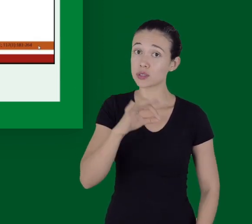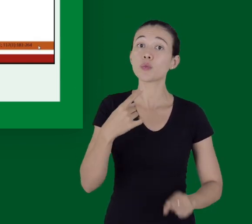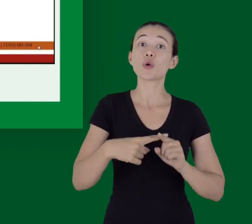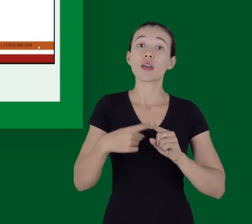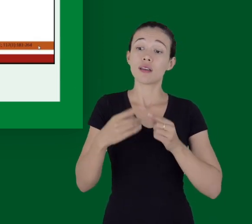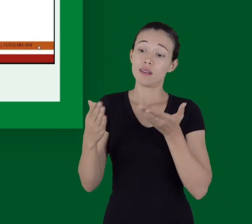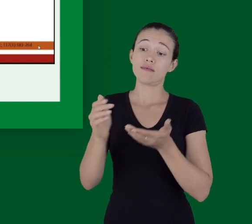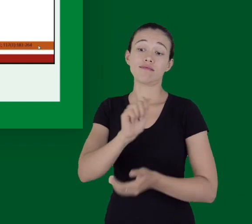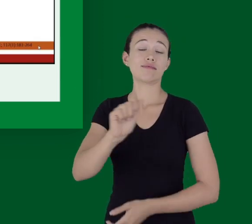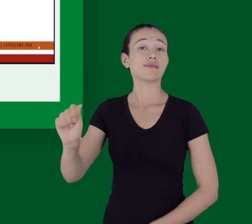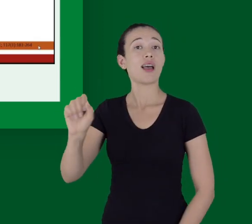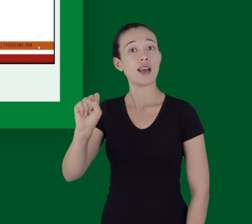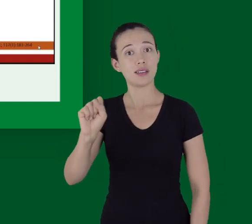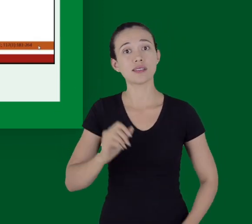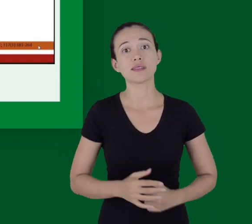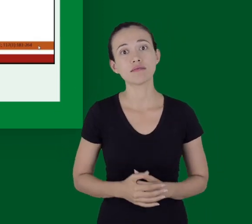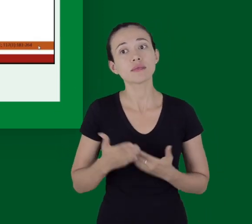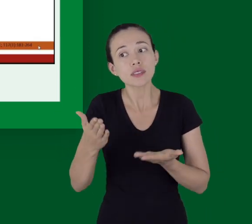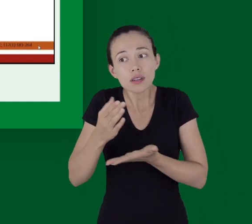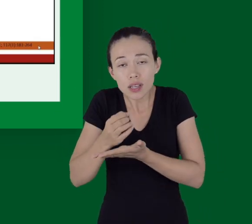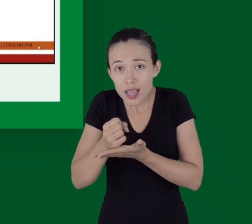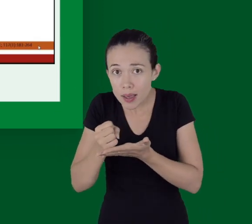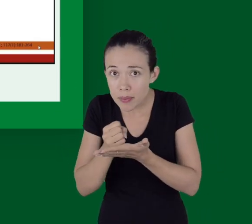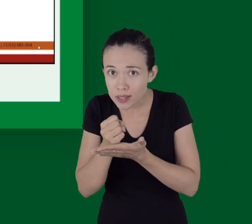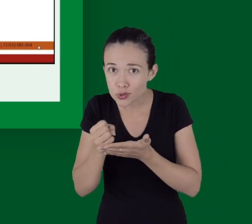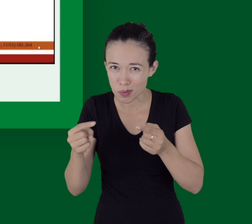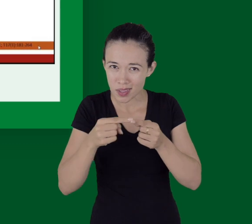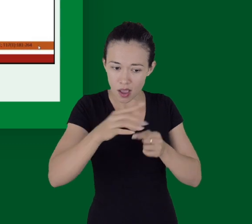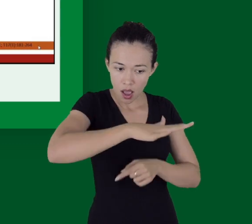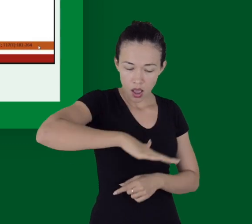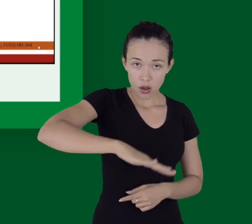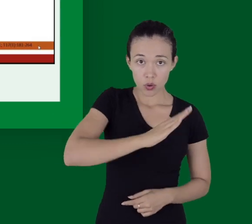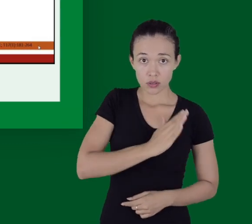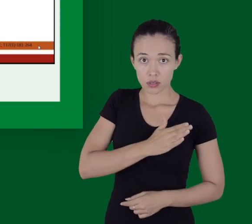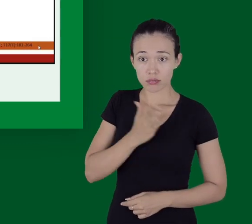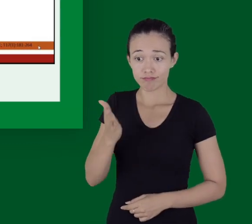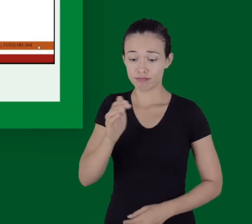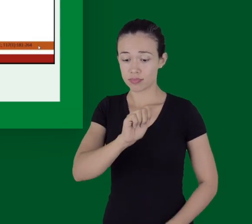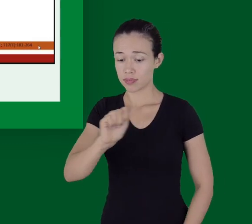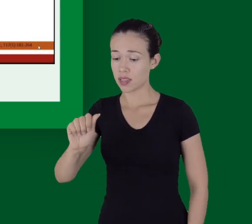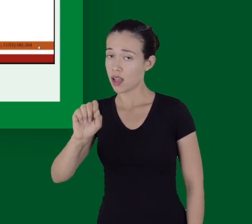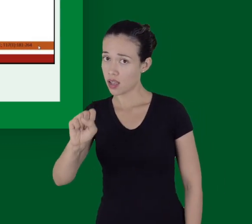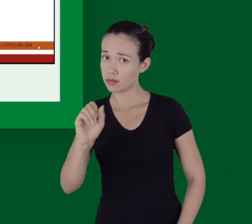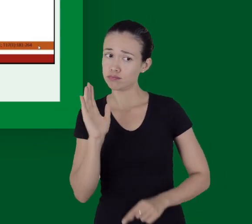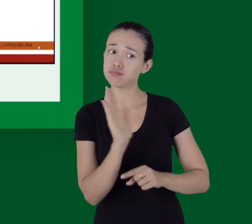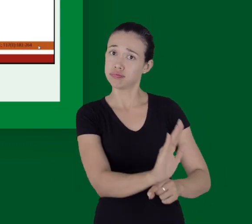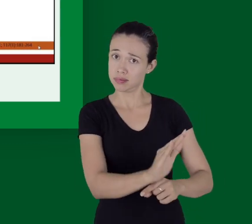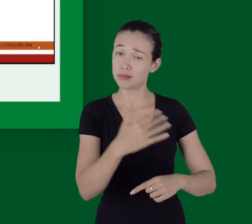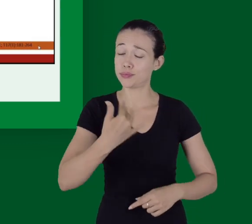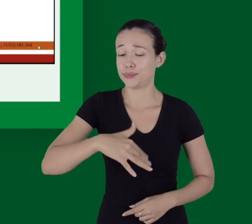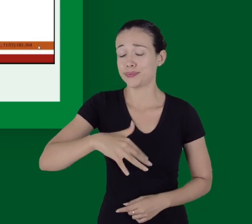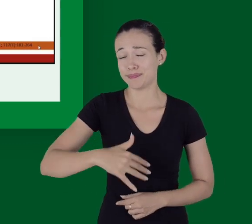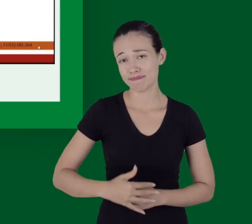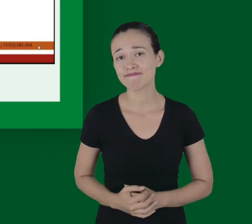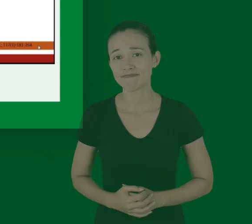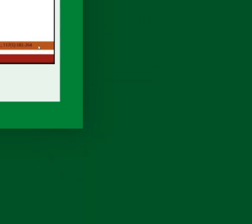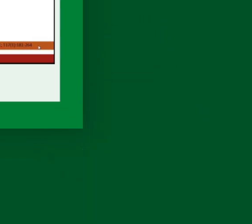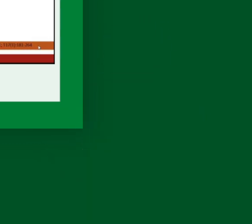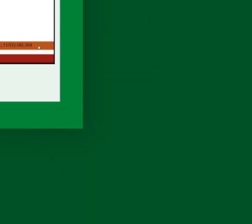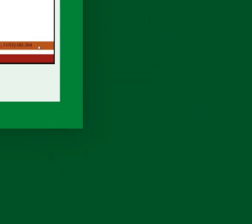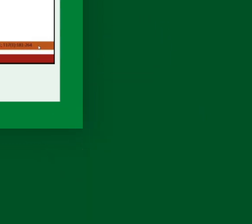É uma redução muito grande, tá bom? Então, é a droga mais importante aqui nesse contexto,